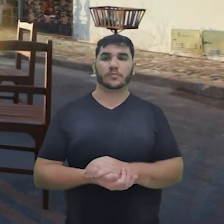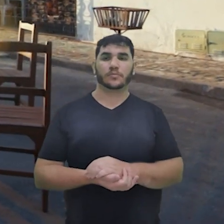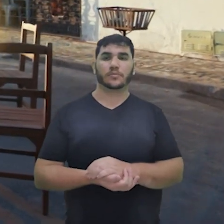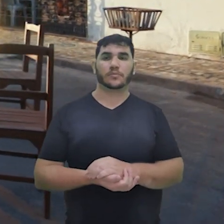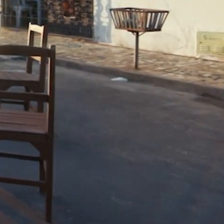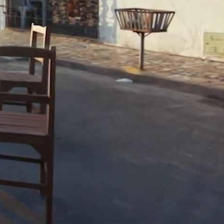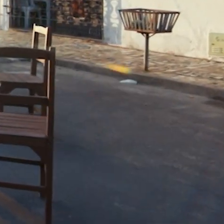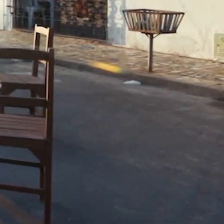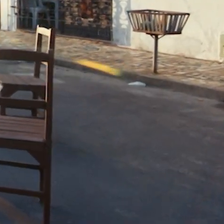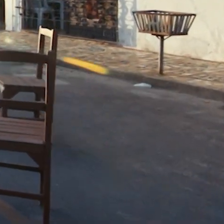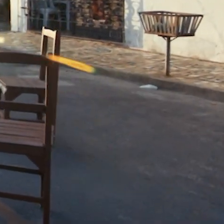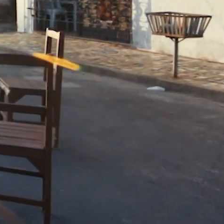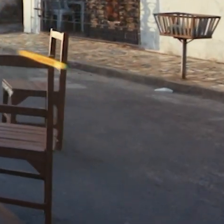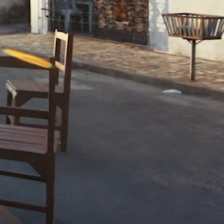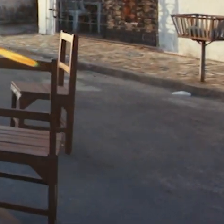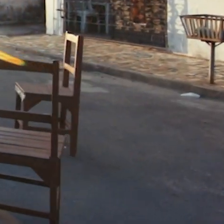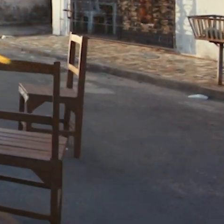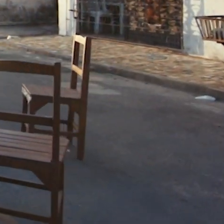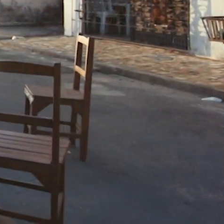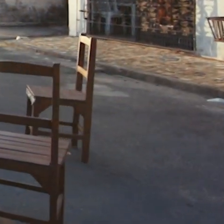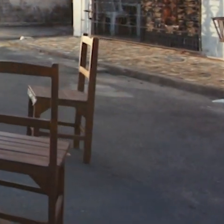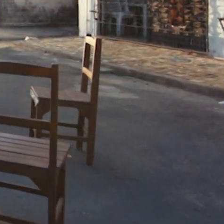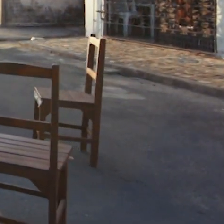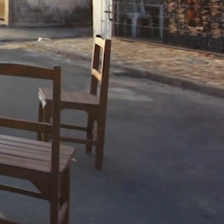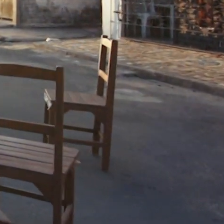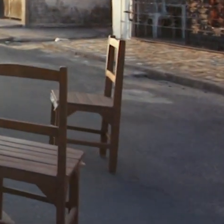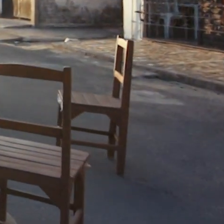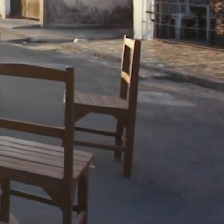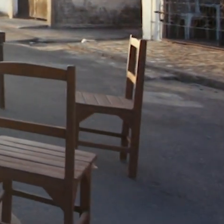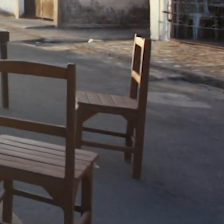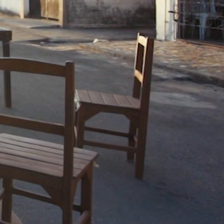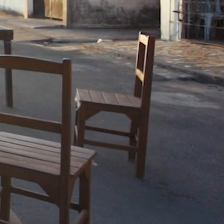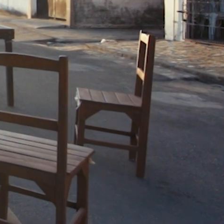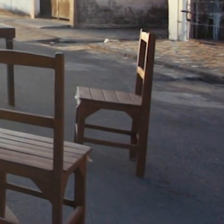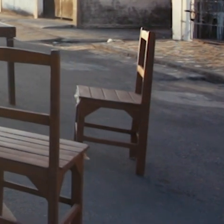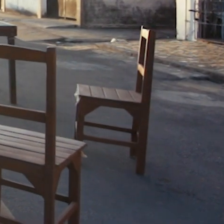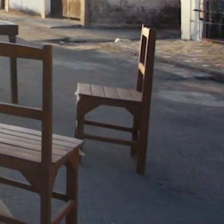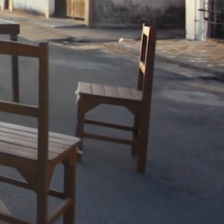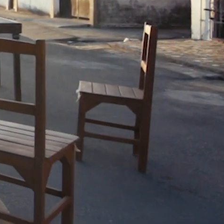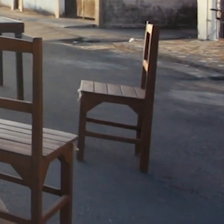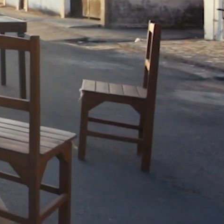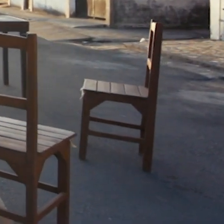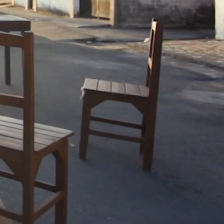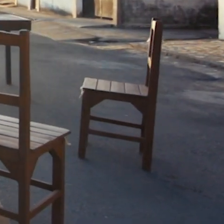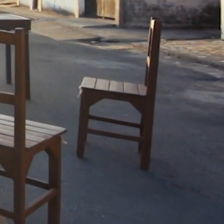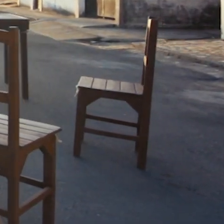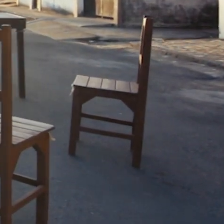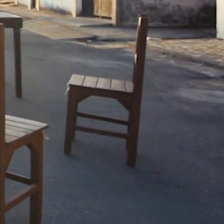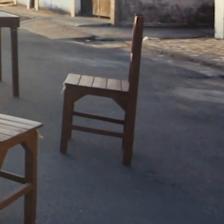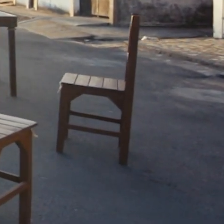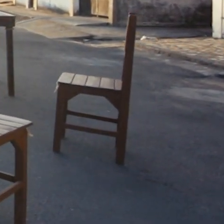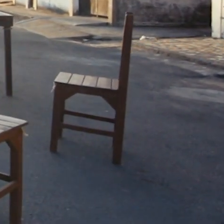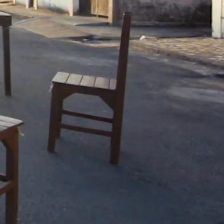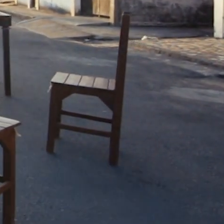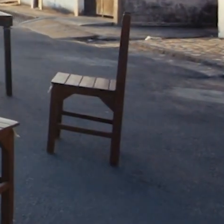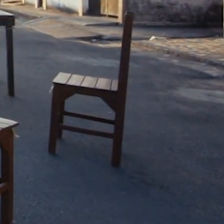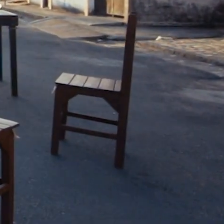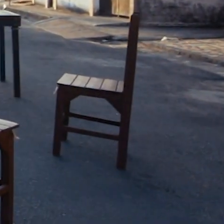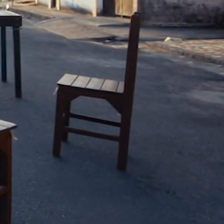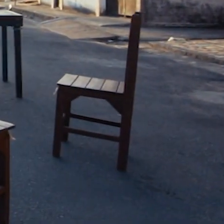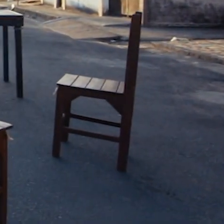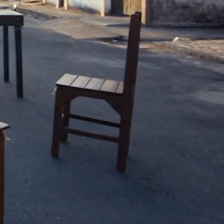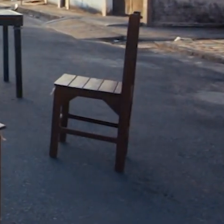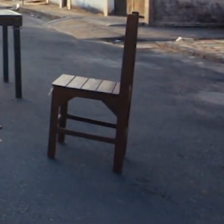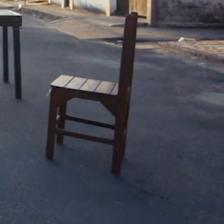madeira com 3 cadeiras dispostas mais à frente aleatoriamente. A imagem se movimenta lentamente circundando a mesa. Dos lados, nas